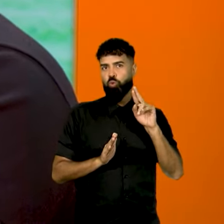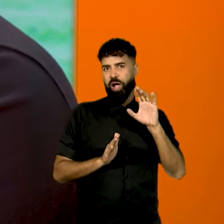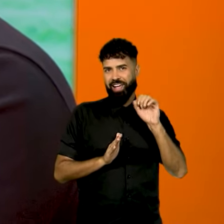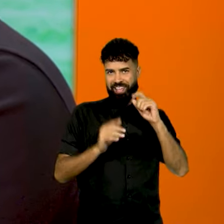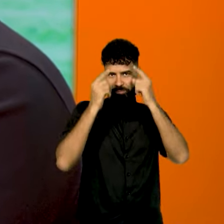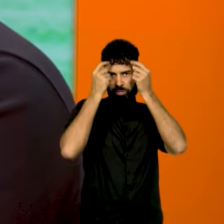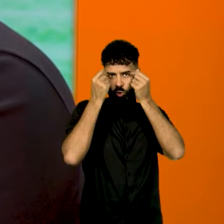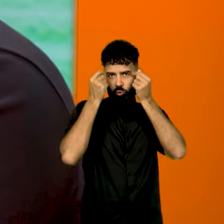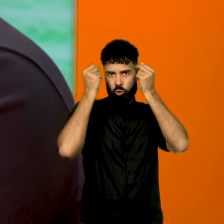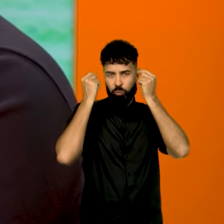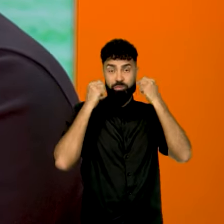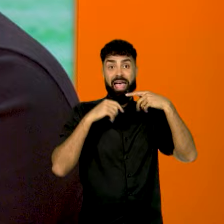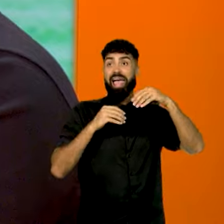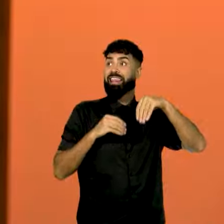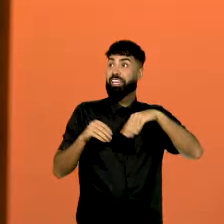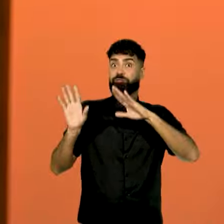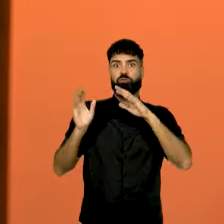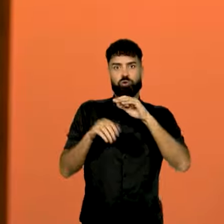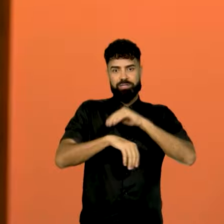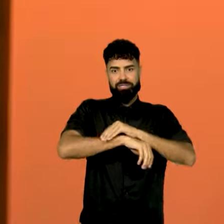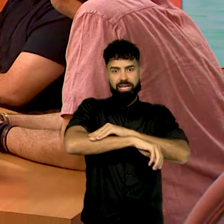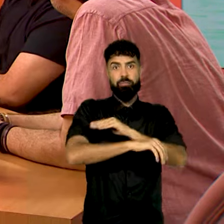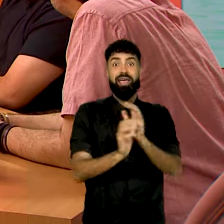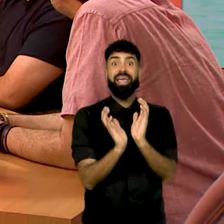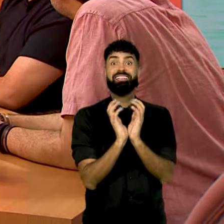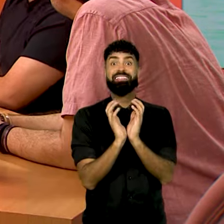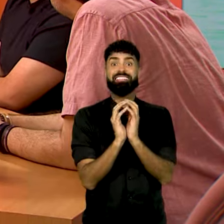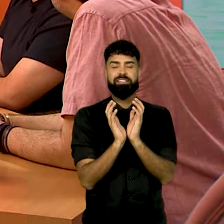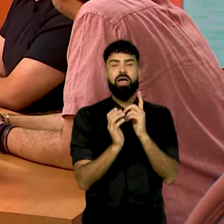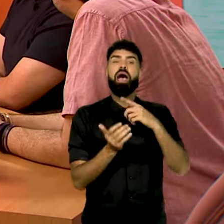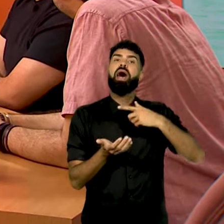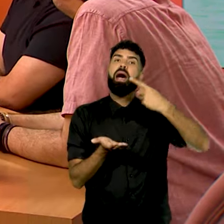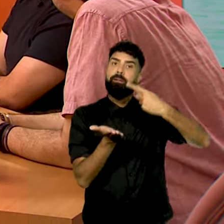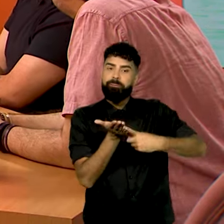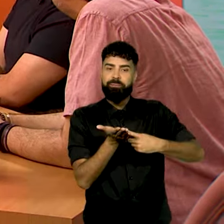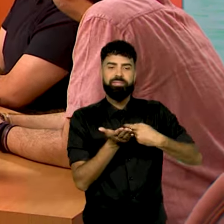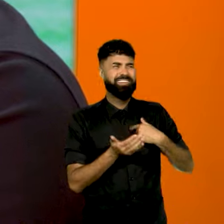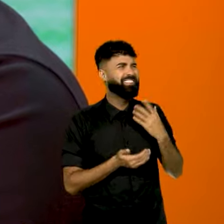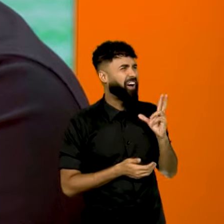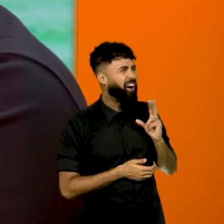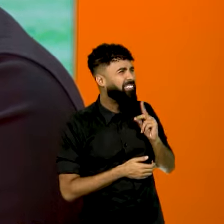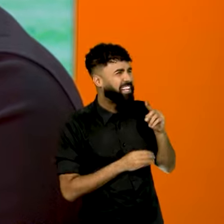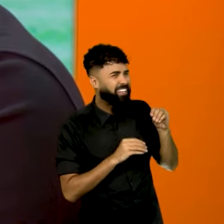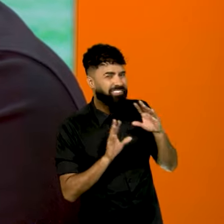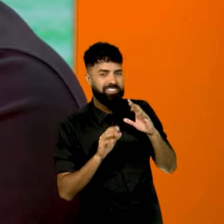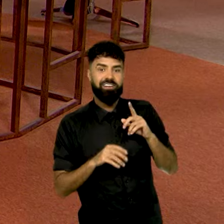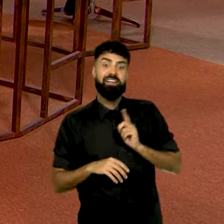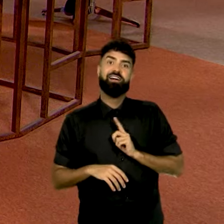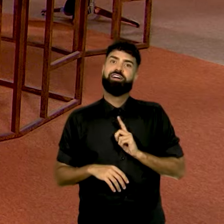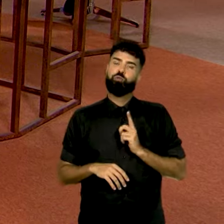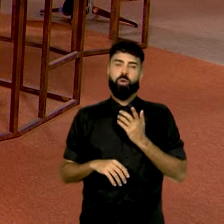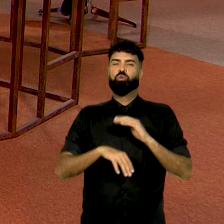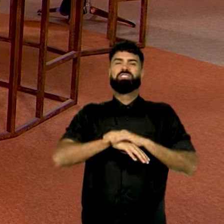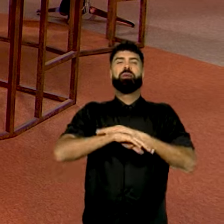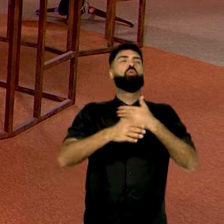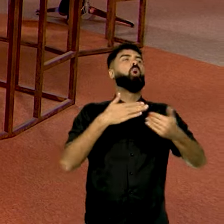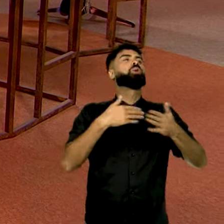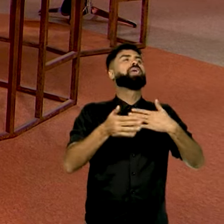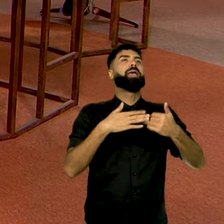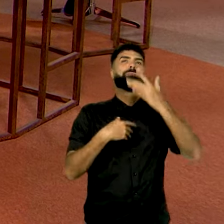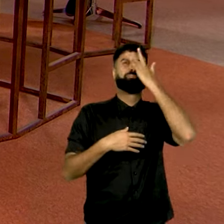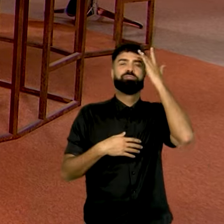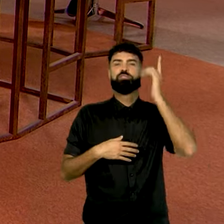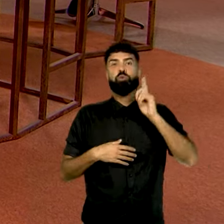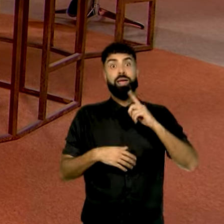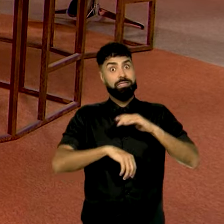pra Recife. Caraca, e gente! Combinamos com... É que não é um sapo de qualquer pessoa. Não, né? É um sapo de qualquer pessoa. Não,